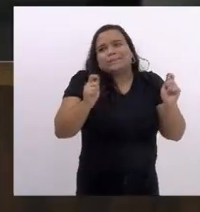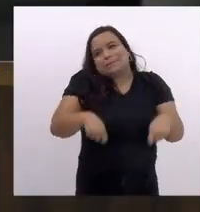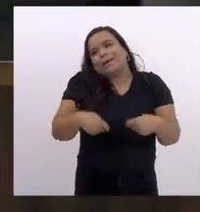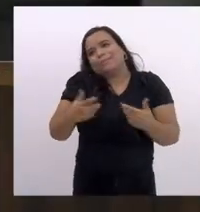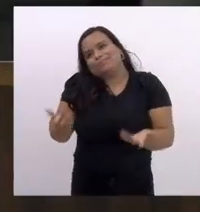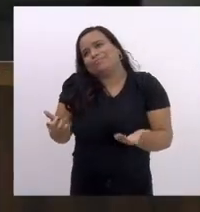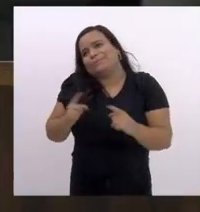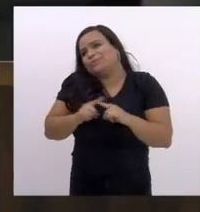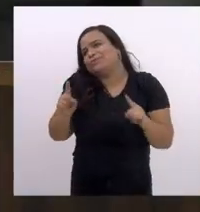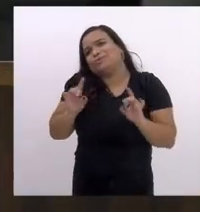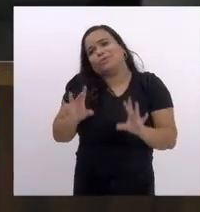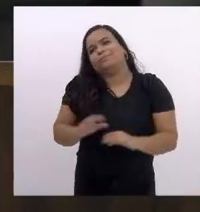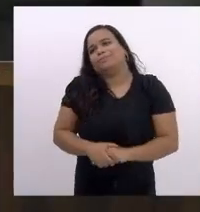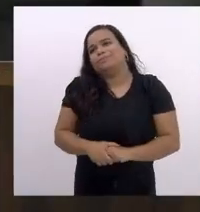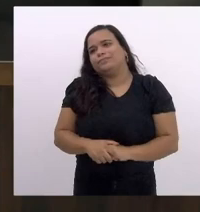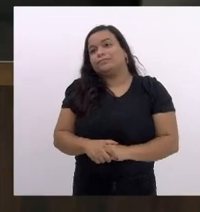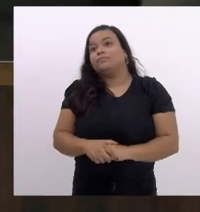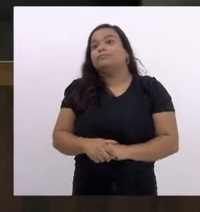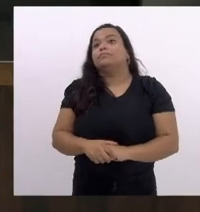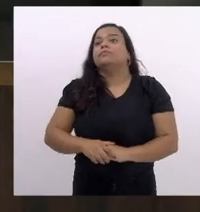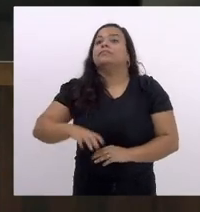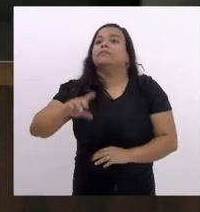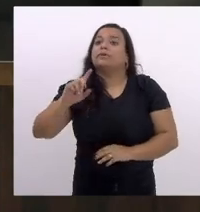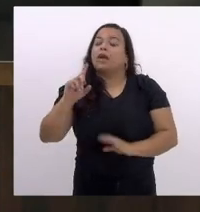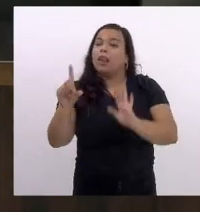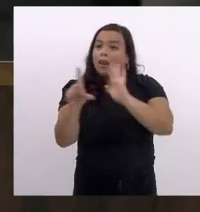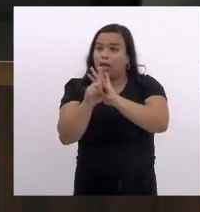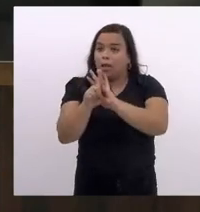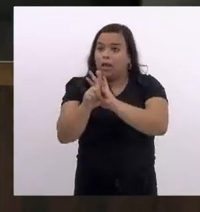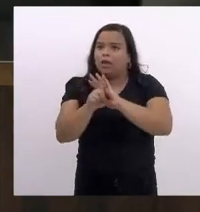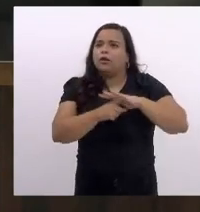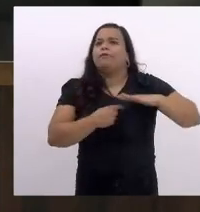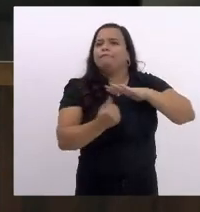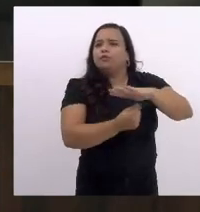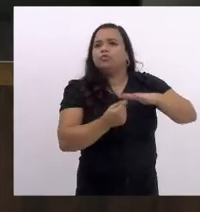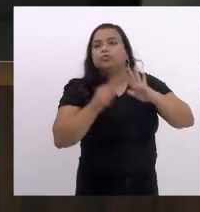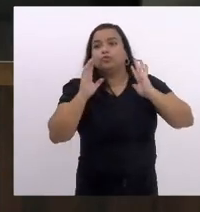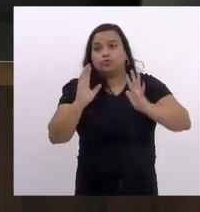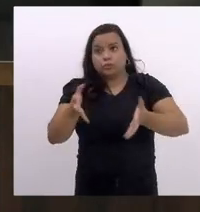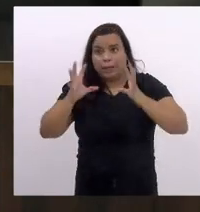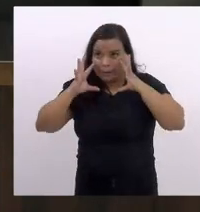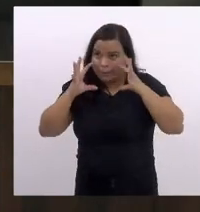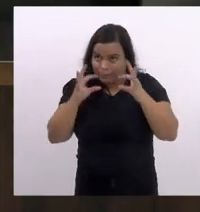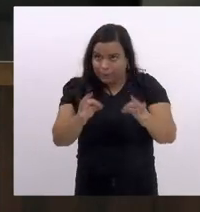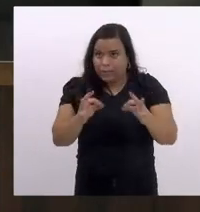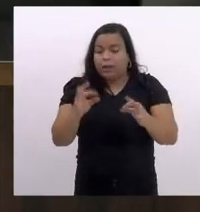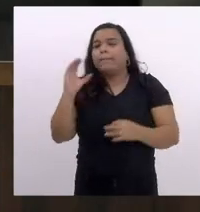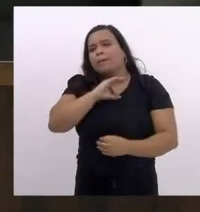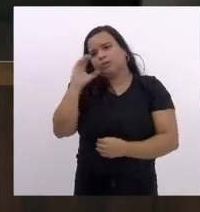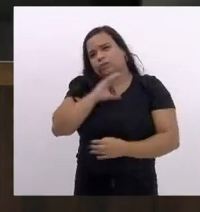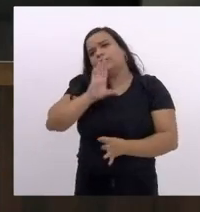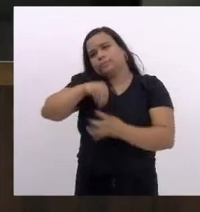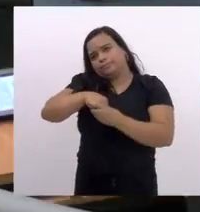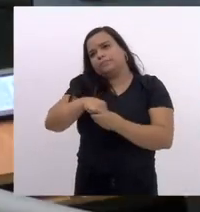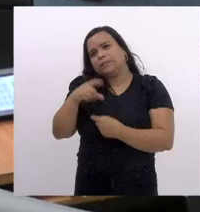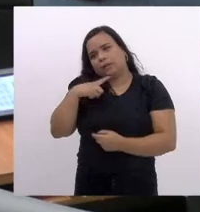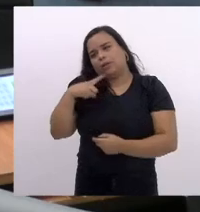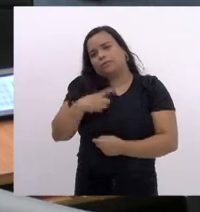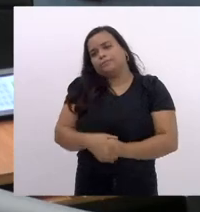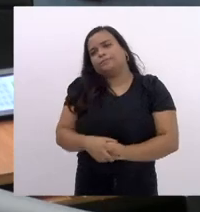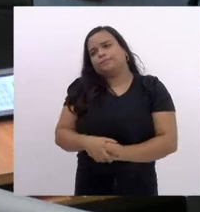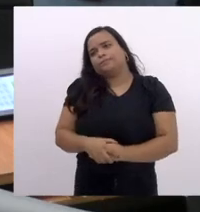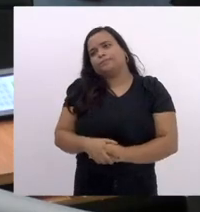nossa lei do fundo já prevê emergência. Isso estamos tratando agora da mensagem do Executivo. Deputado Luiz Paulo.